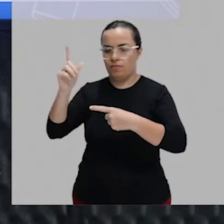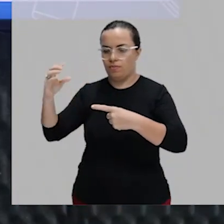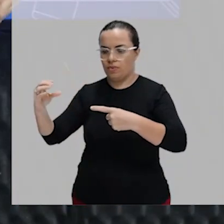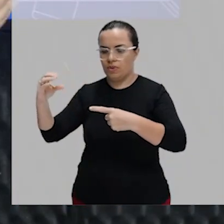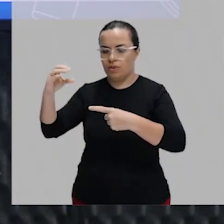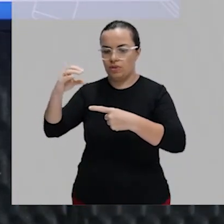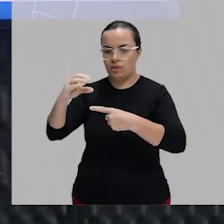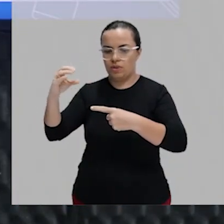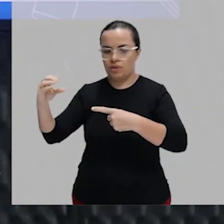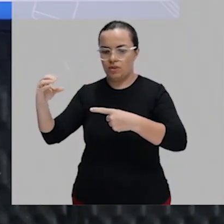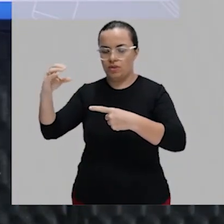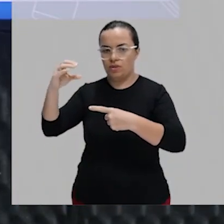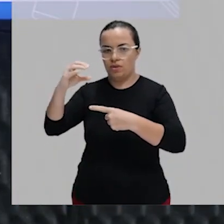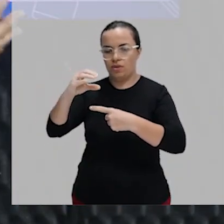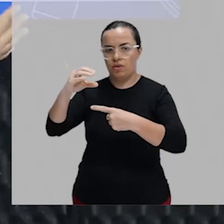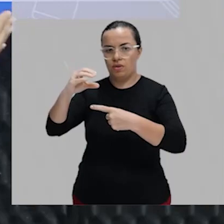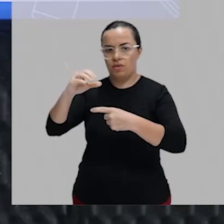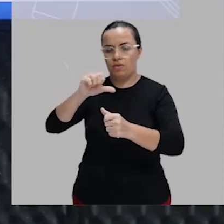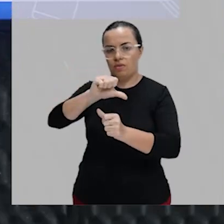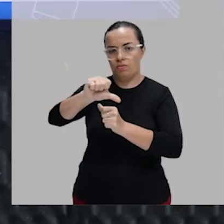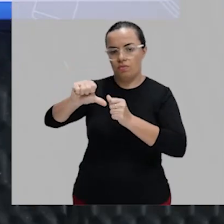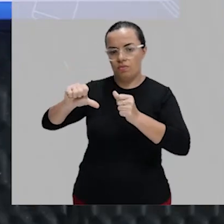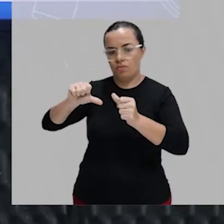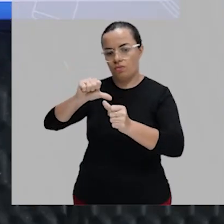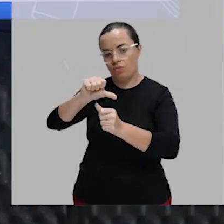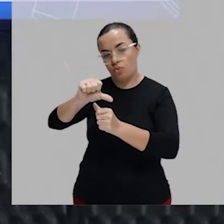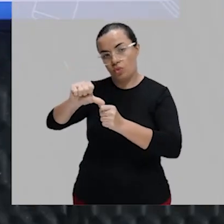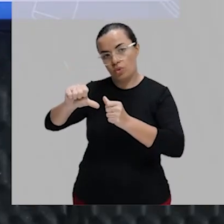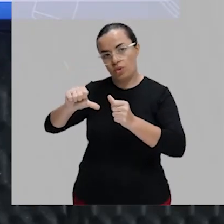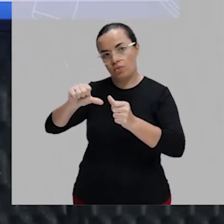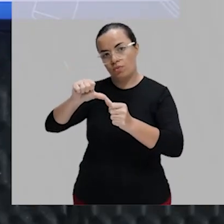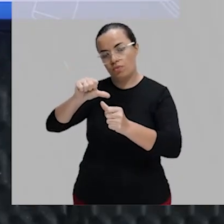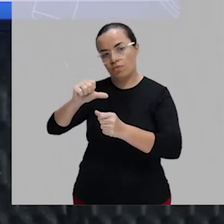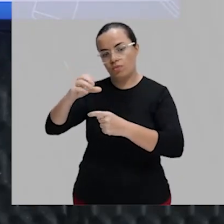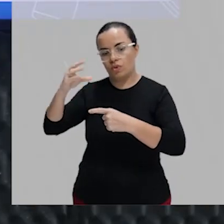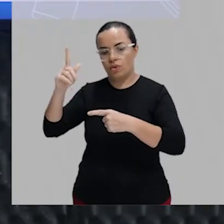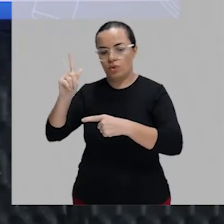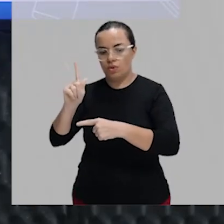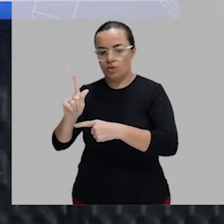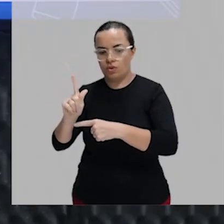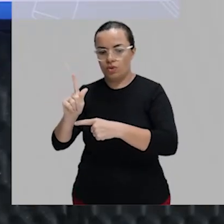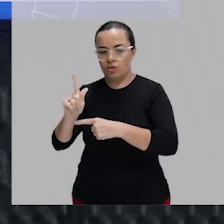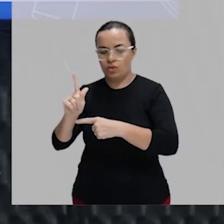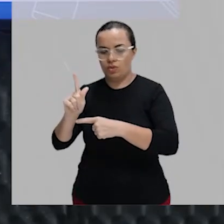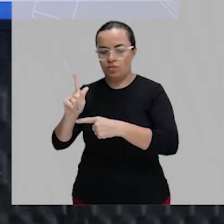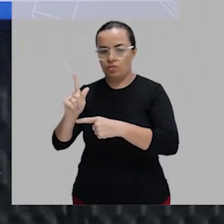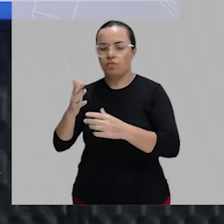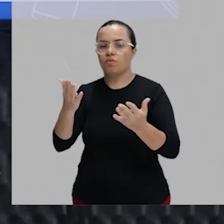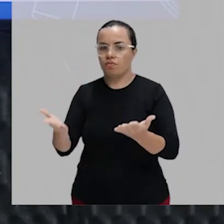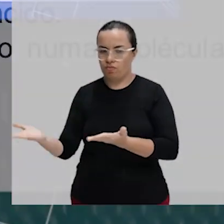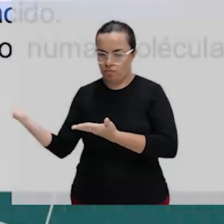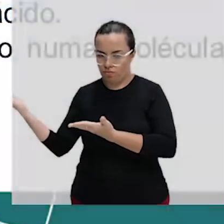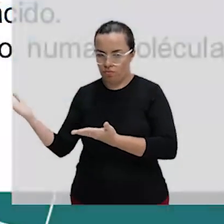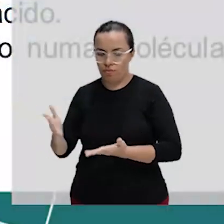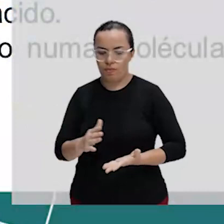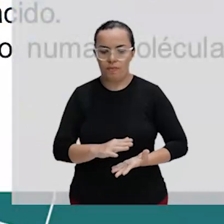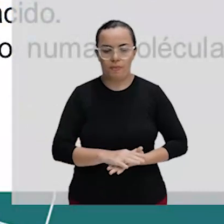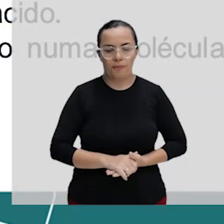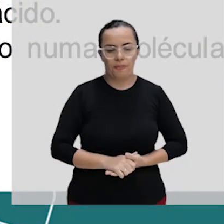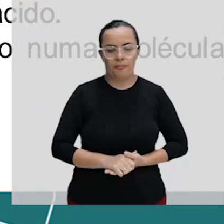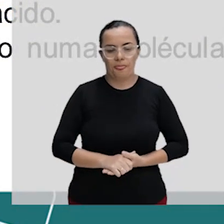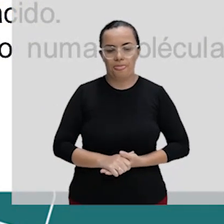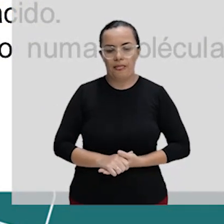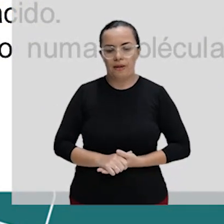letras de lá, daqui para lá, elas virão mais para trás. Então, eu vou passar aqui, ó, para vocês darem uma olhada. Vou